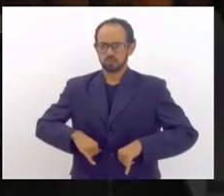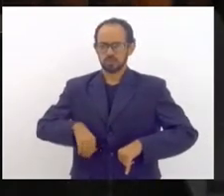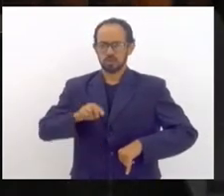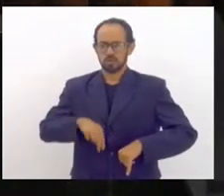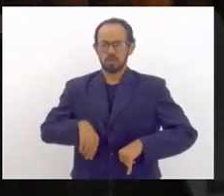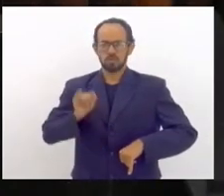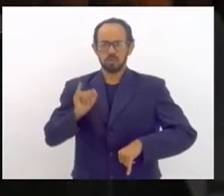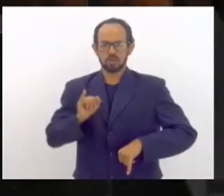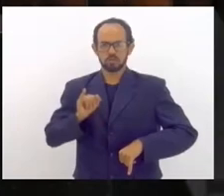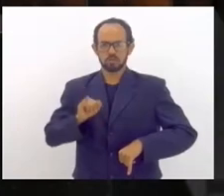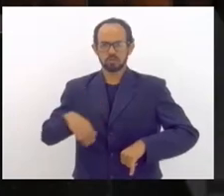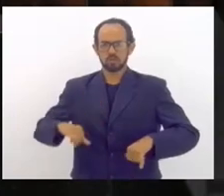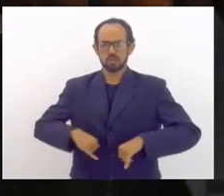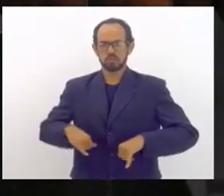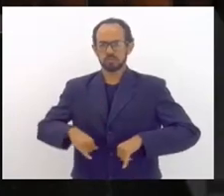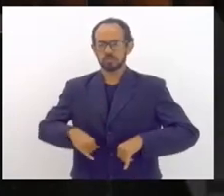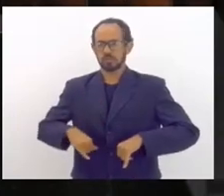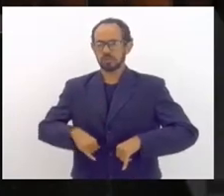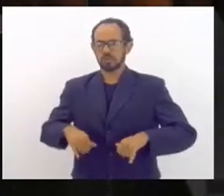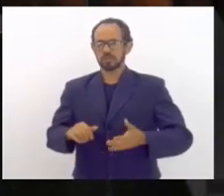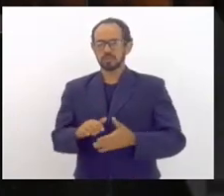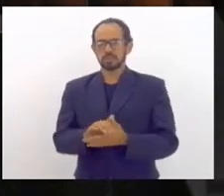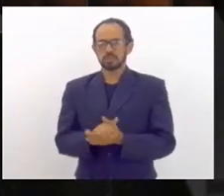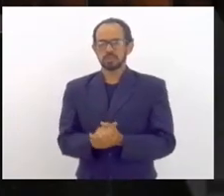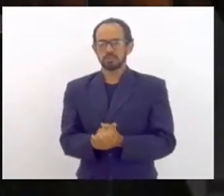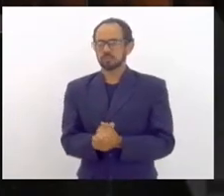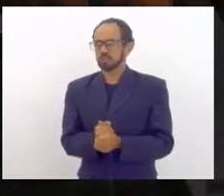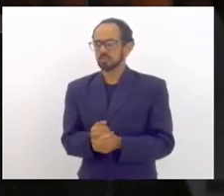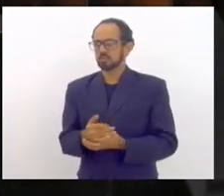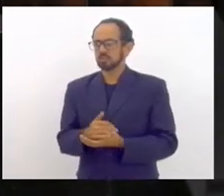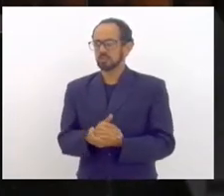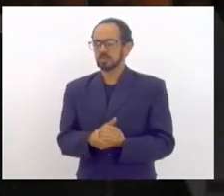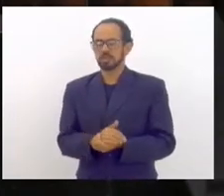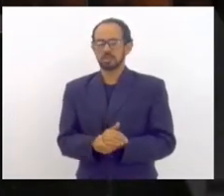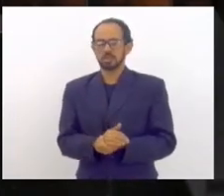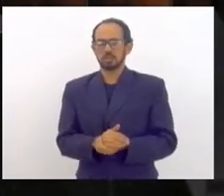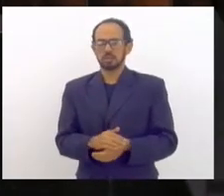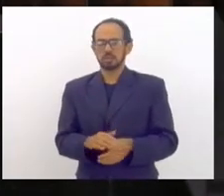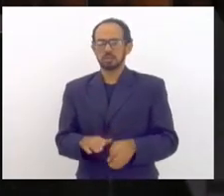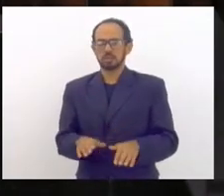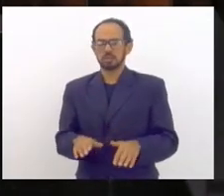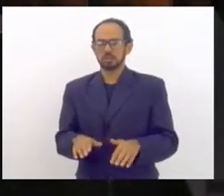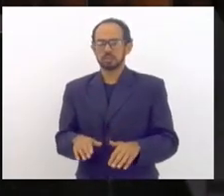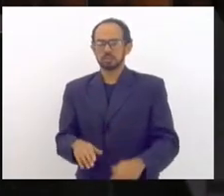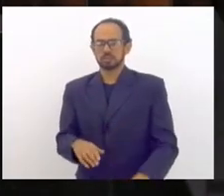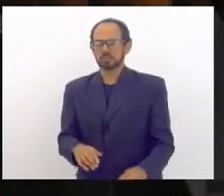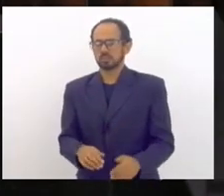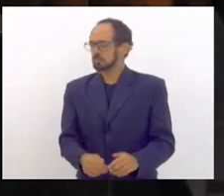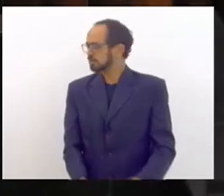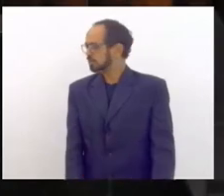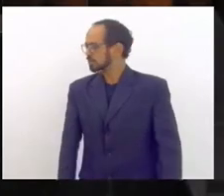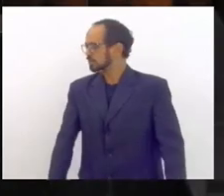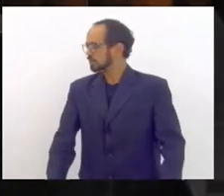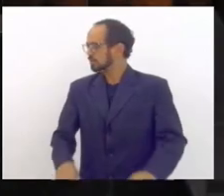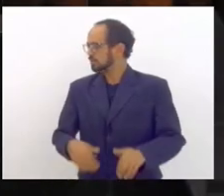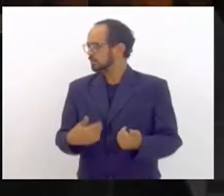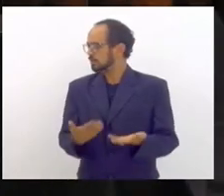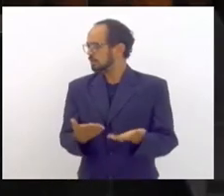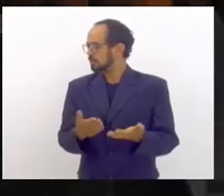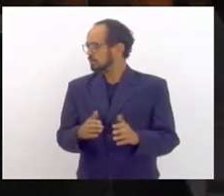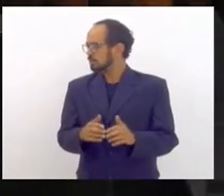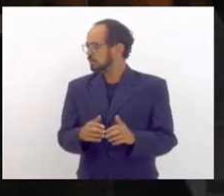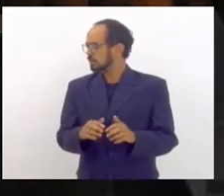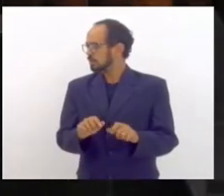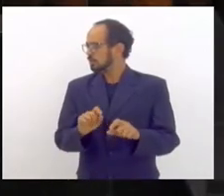sofrendo o caos da água. Em locais que tinham água, hoje não tem mais. E é 3, 4 dias, uma semana